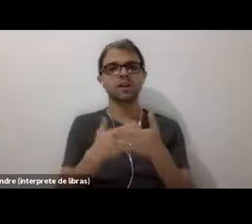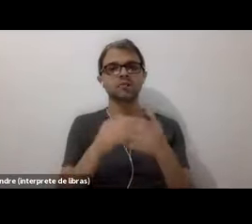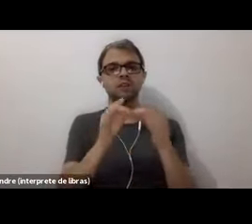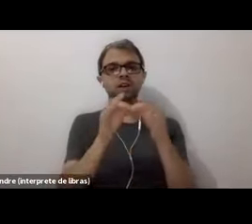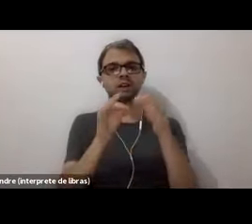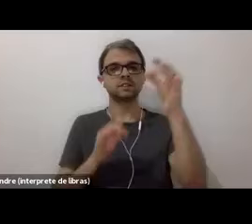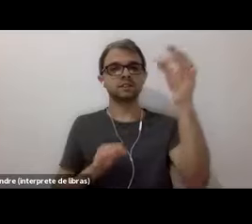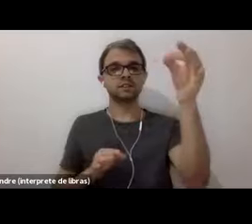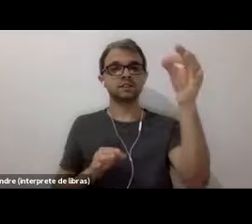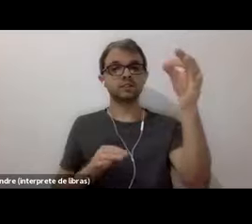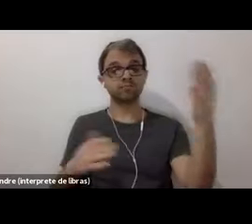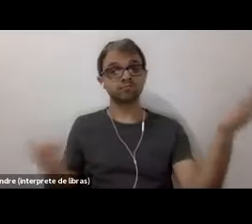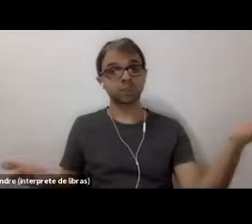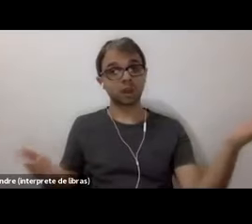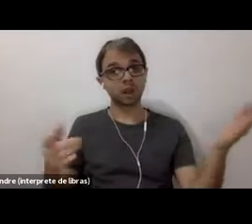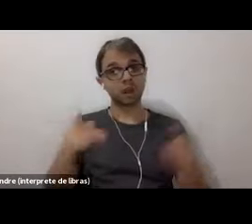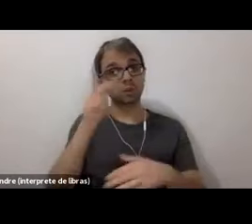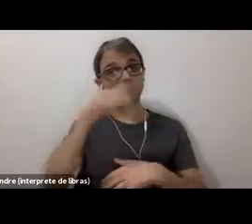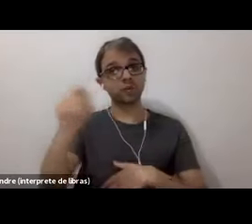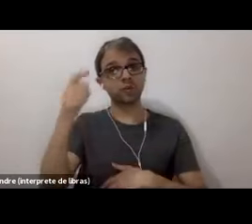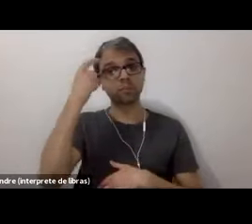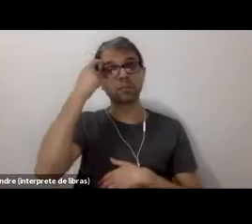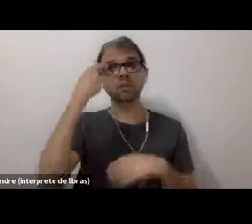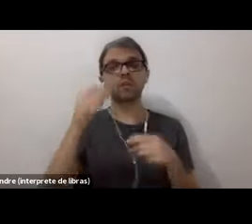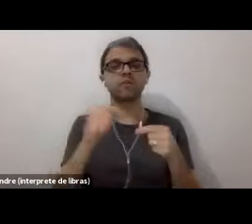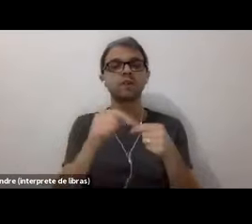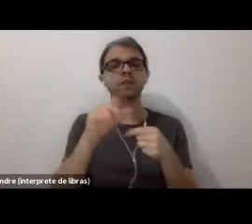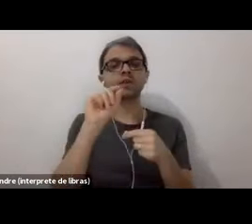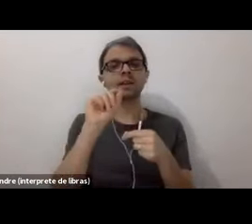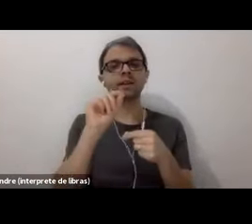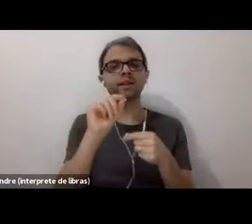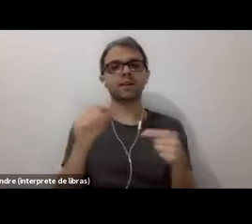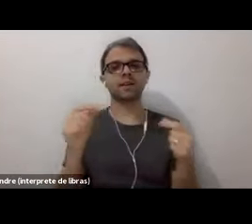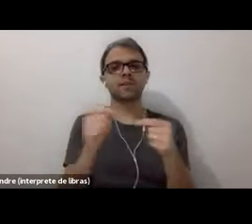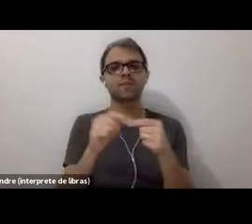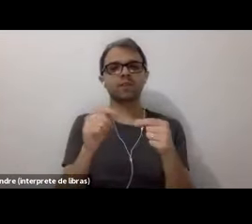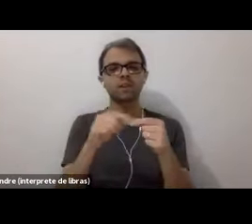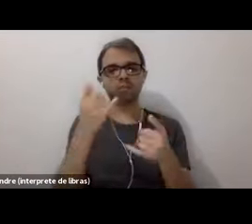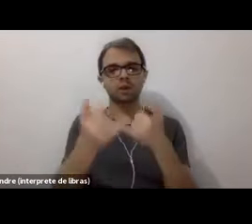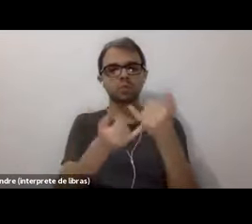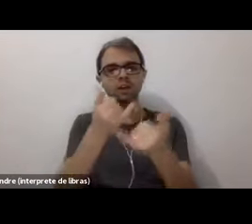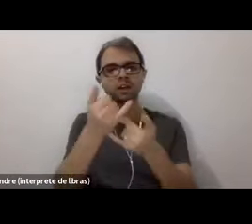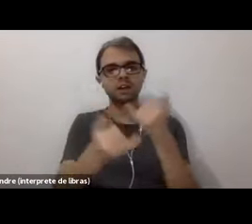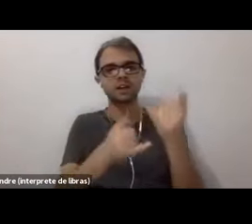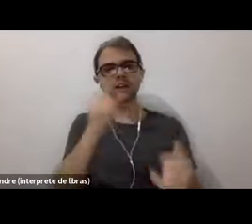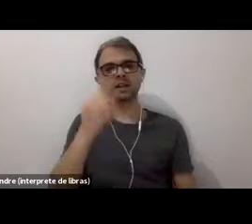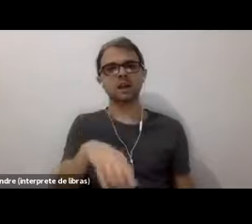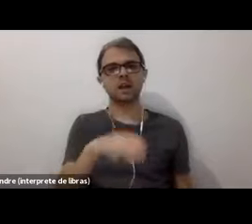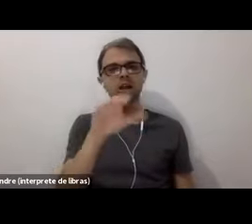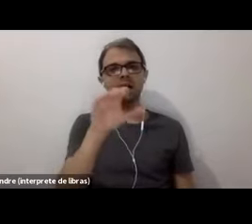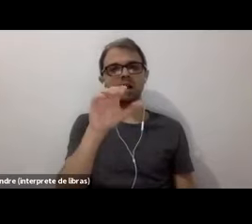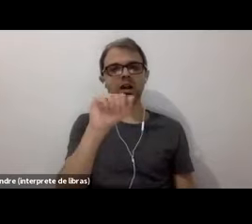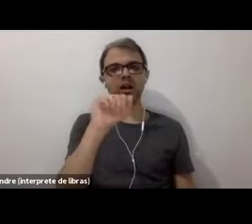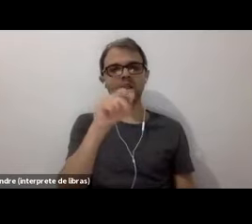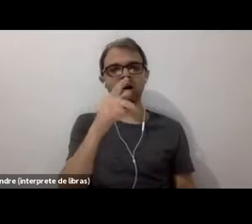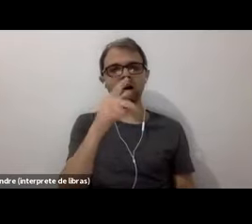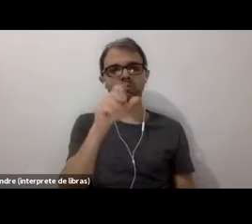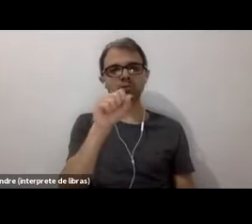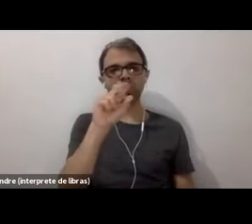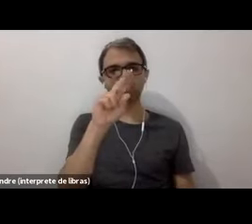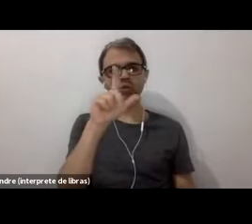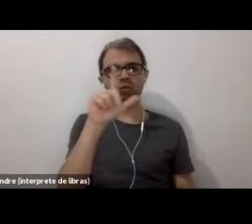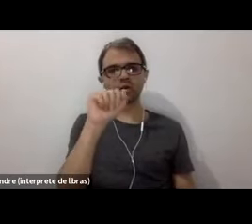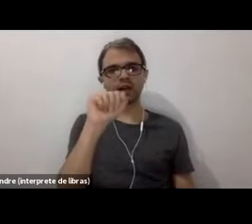brincadeiras muito lindas, né, cápsula do tempo, então a gente na retomada pensar todos os sentimentos que afloraram durante essa